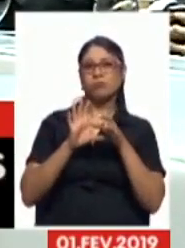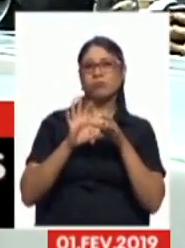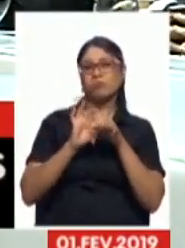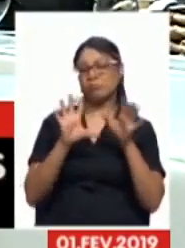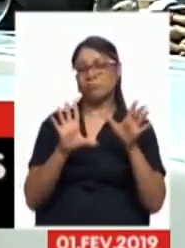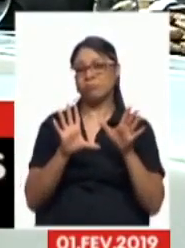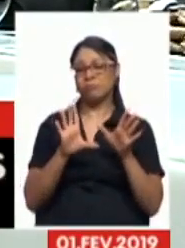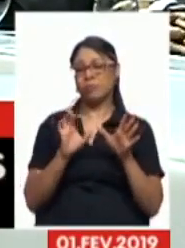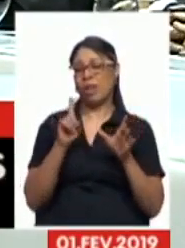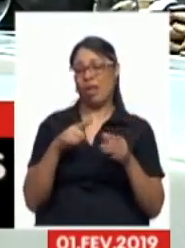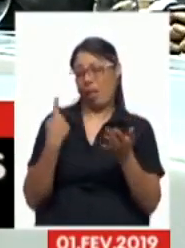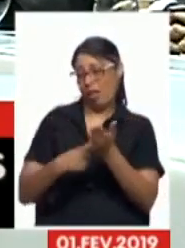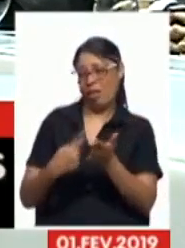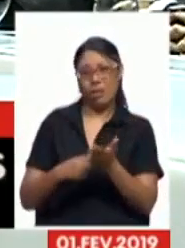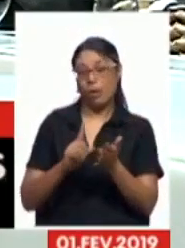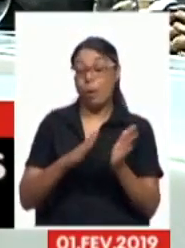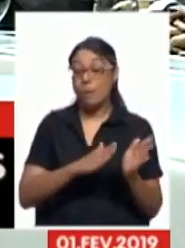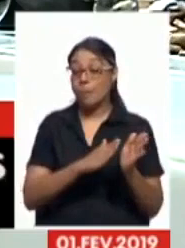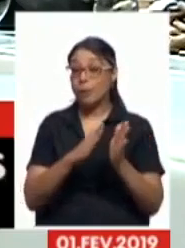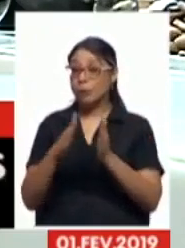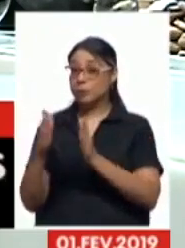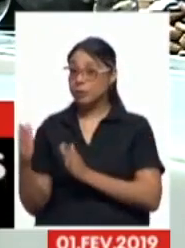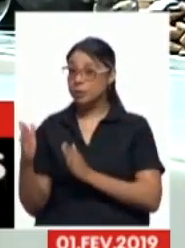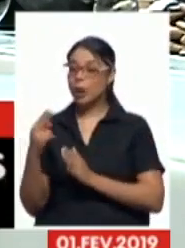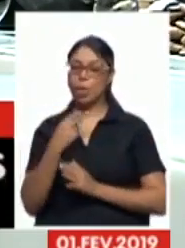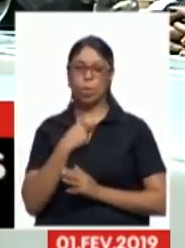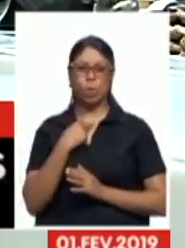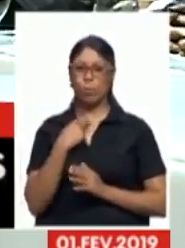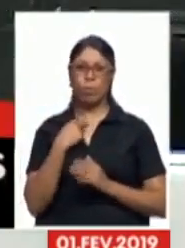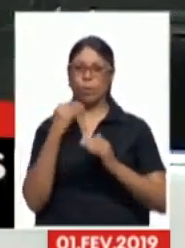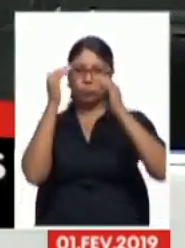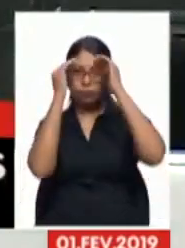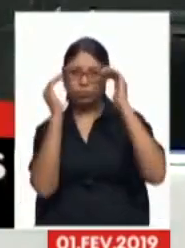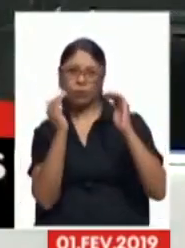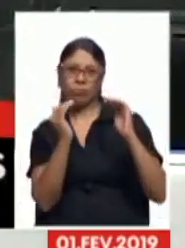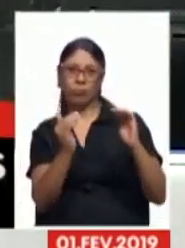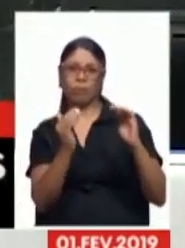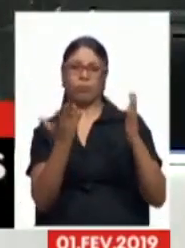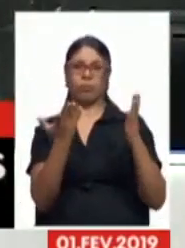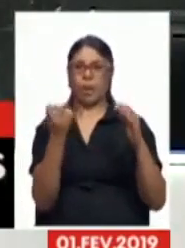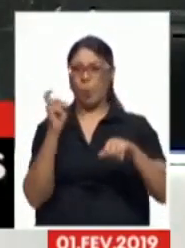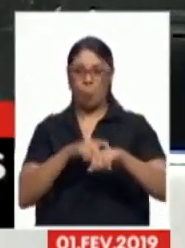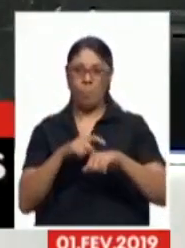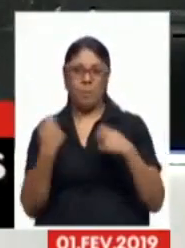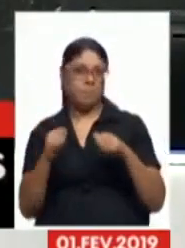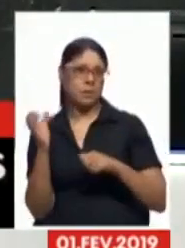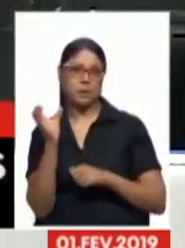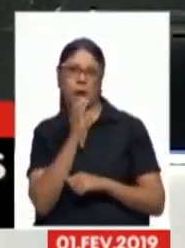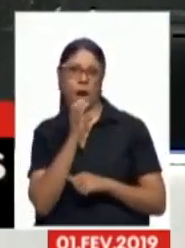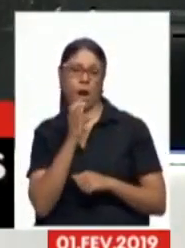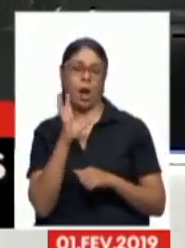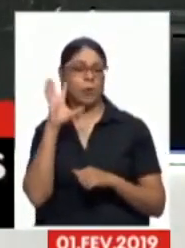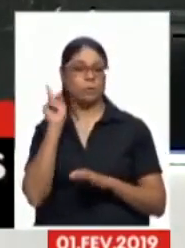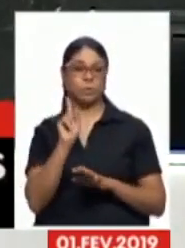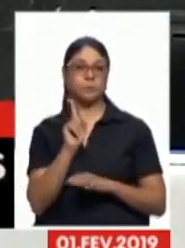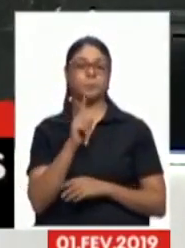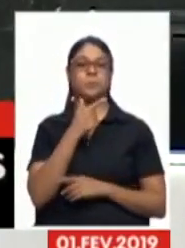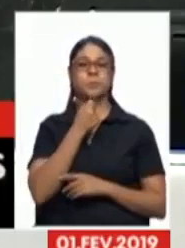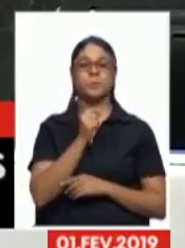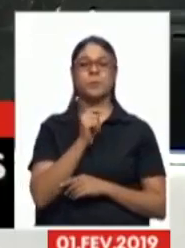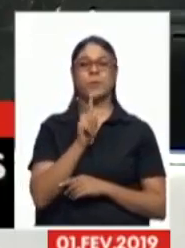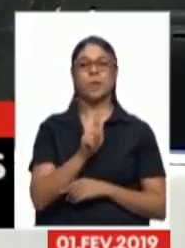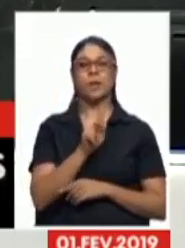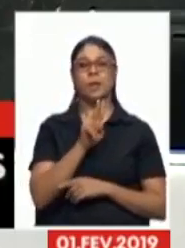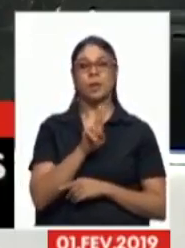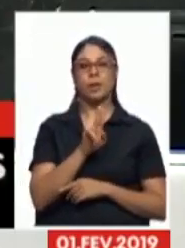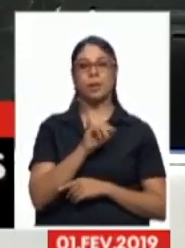processo. Não pode ficar sujeito às intempéries do imediatismo. Guimarães Rosa, o